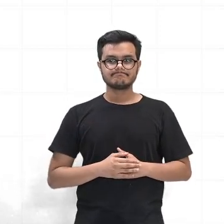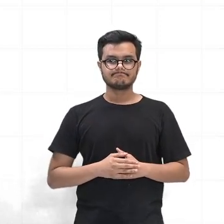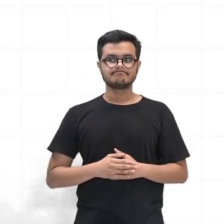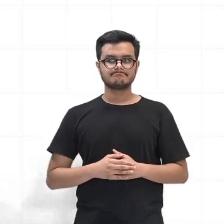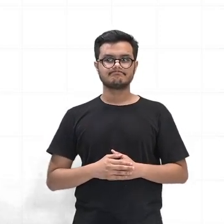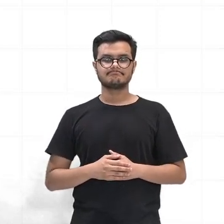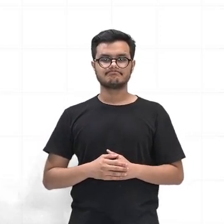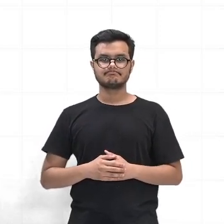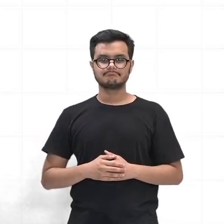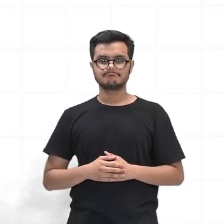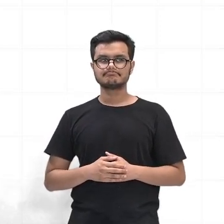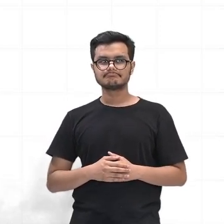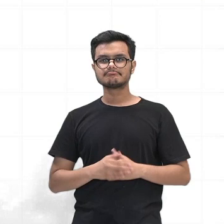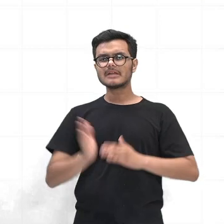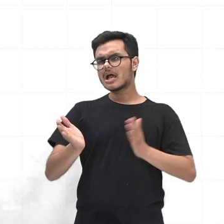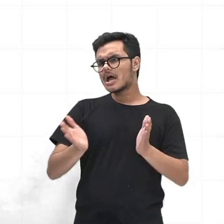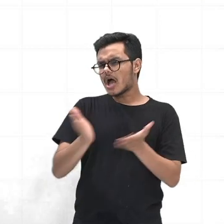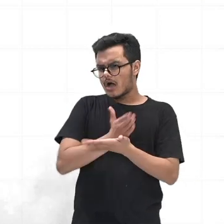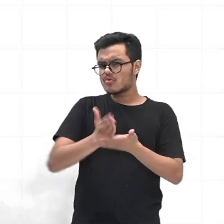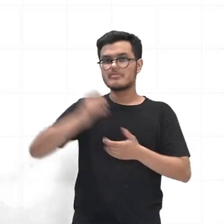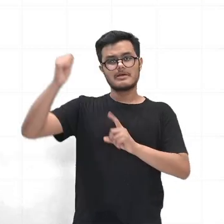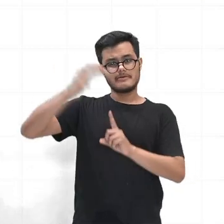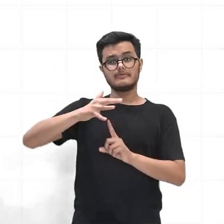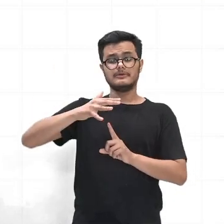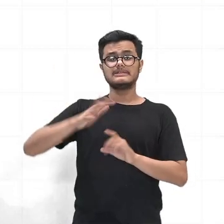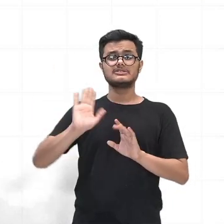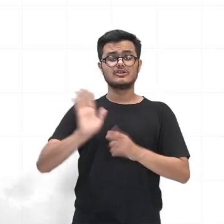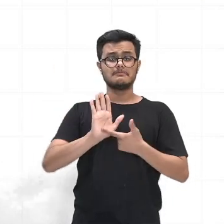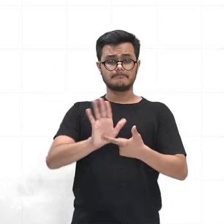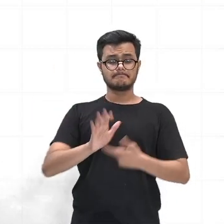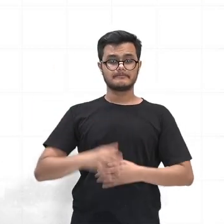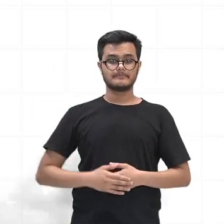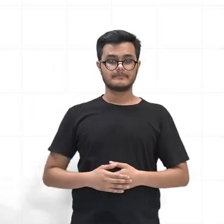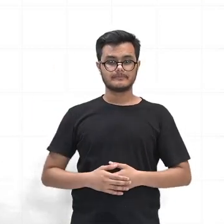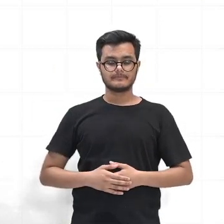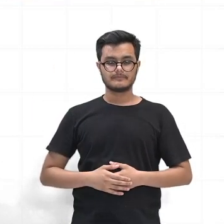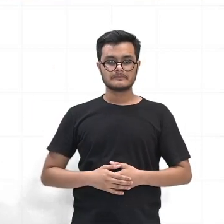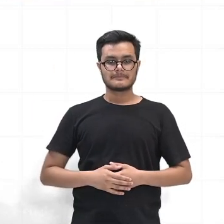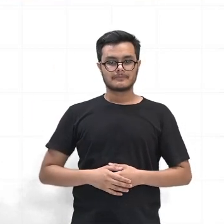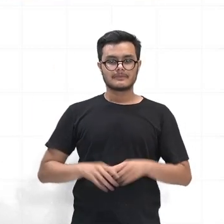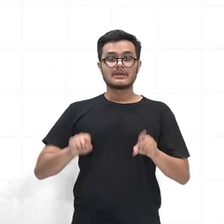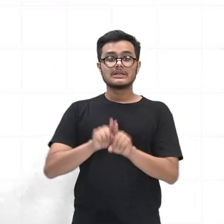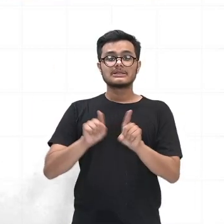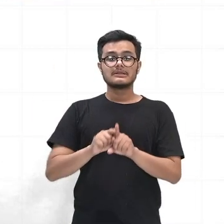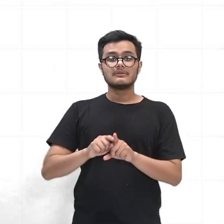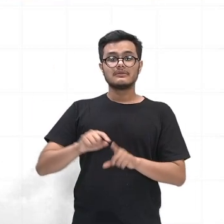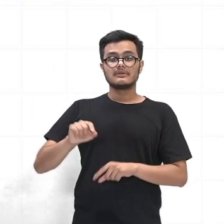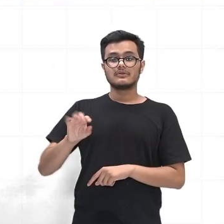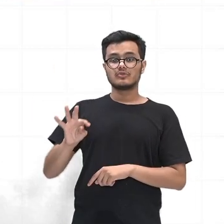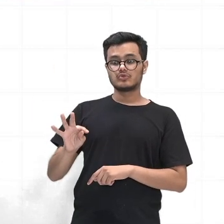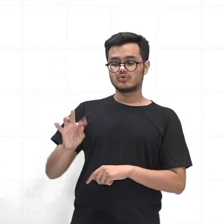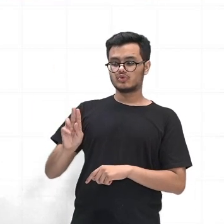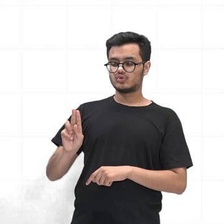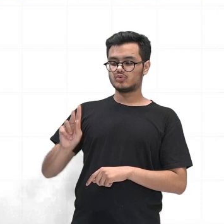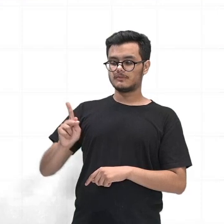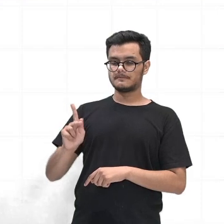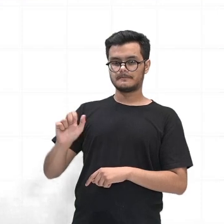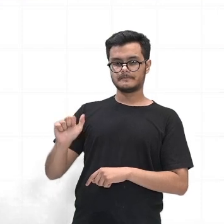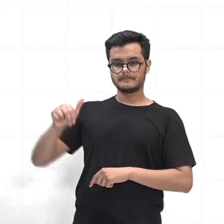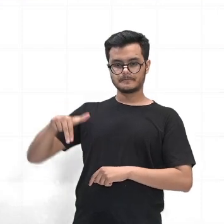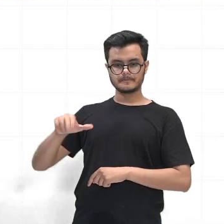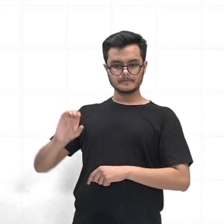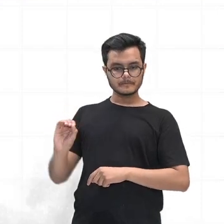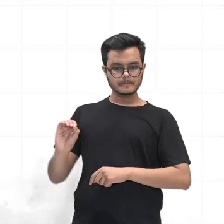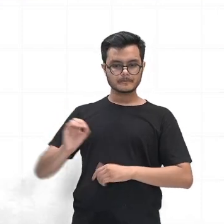existir, né, devido a essas questões que nós apresentamos, vamos ter aí também os povos indígenas tucanos, olha só. Os